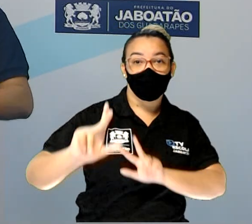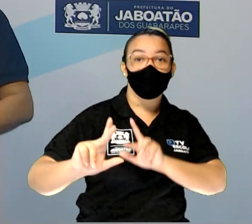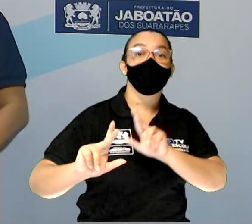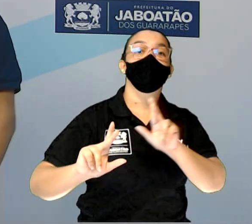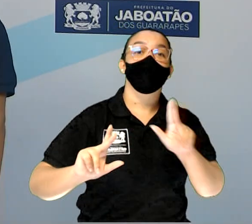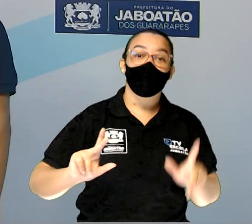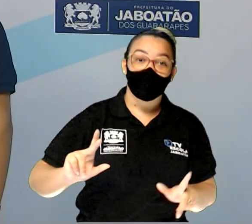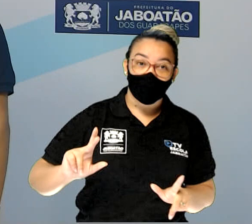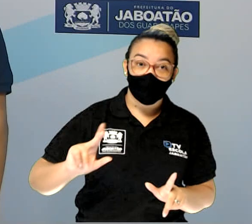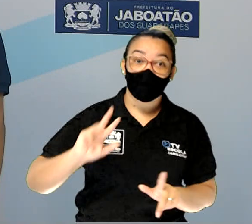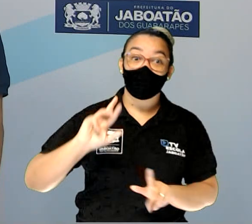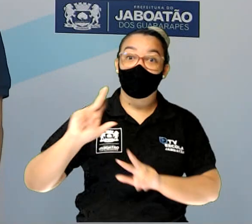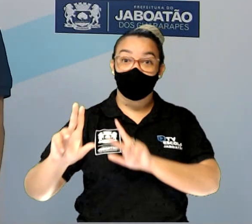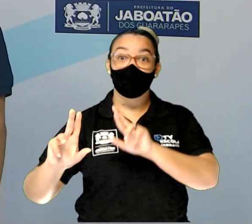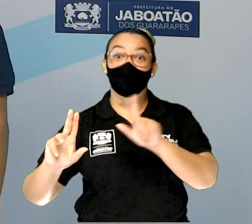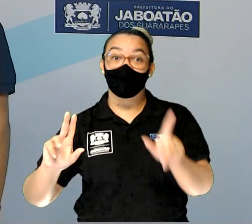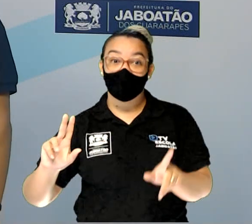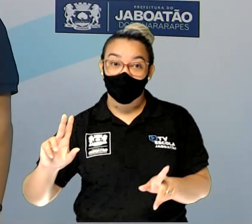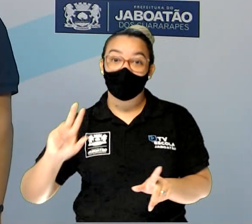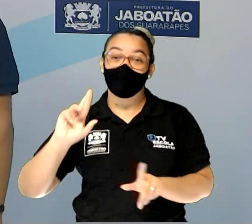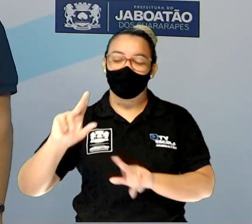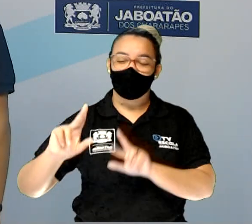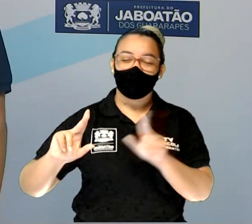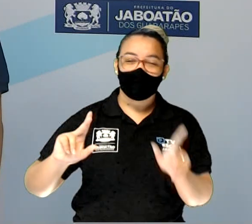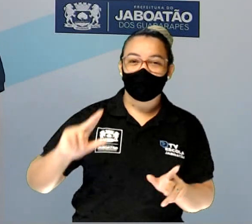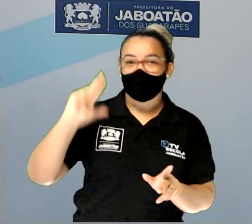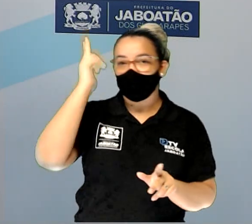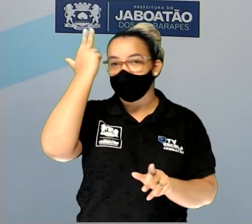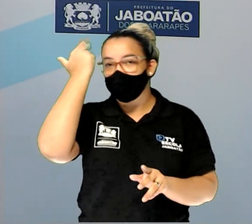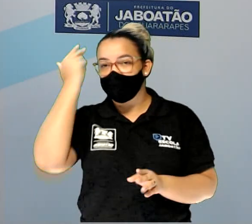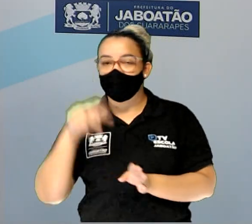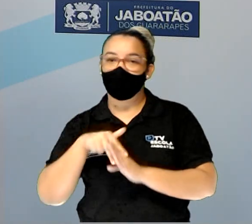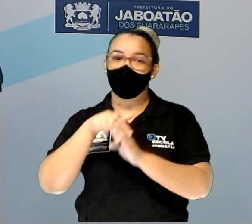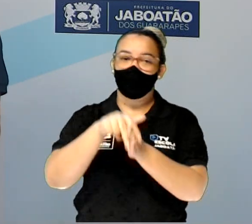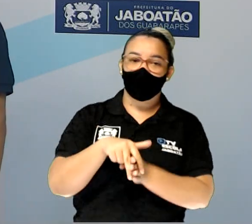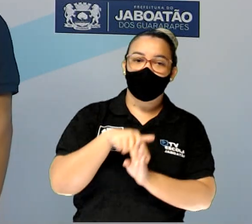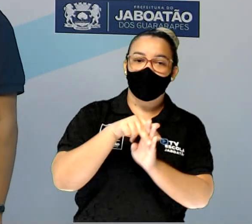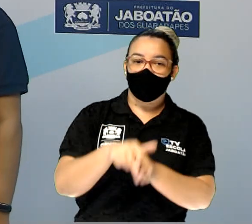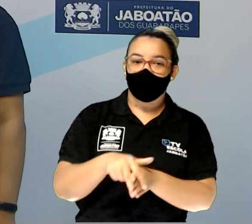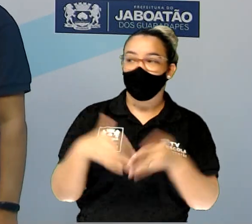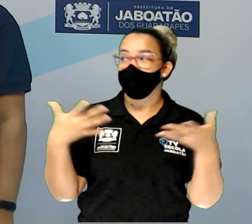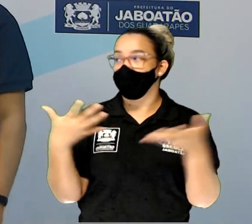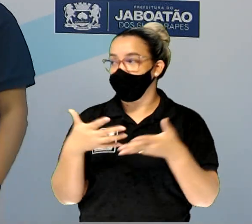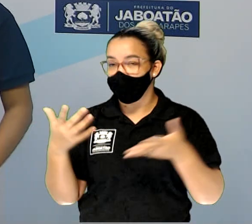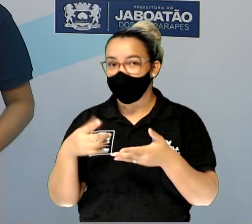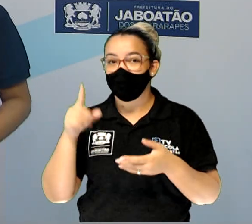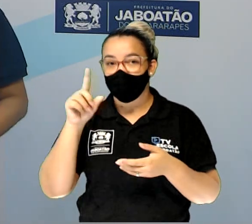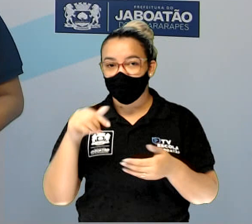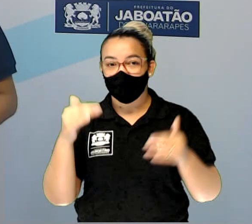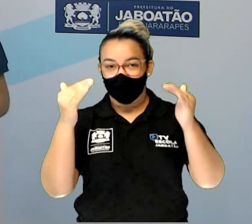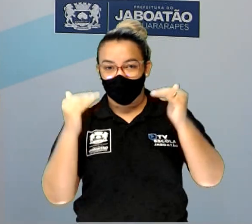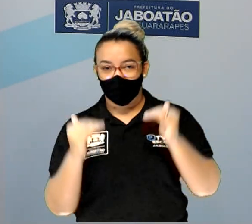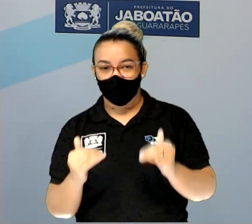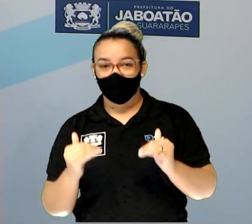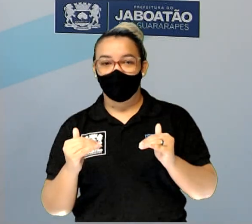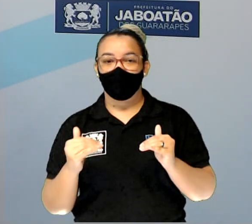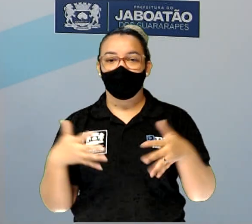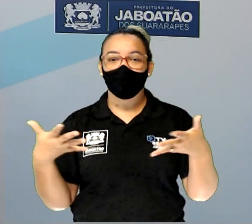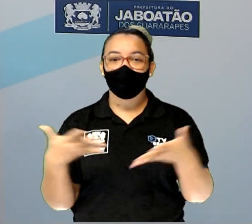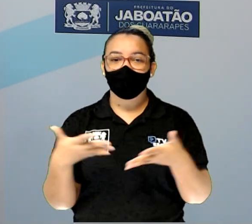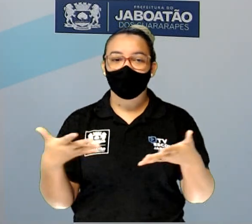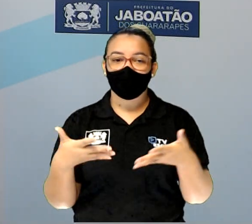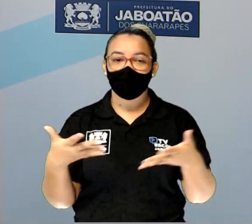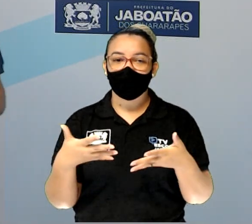eles são ancestrais do cavalo. A espécie que existe hoje é essa aqui. Tá ok? As outras